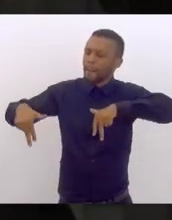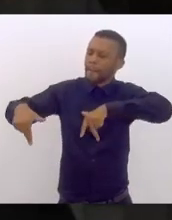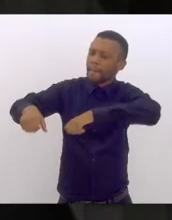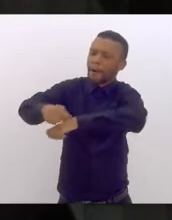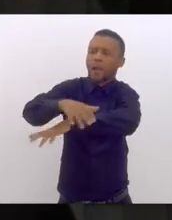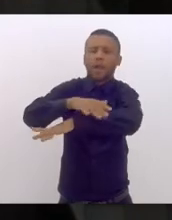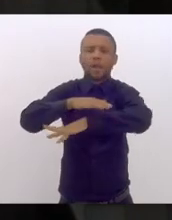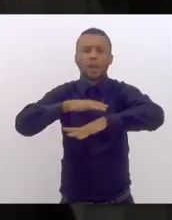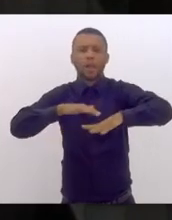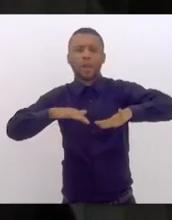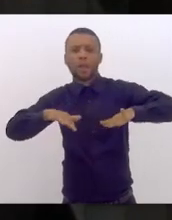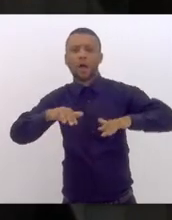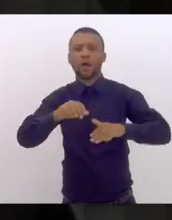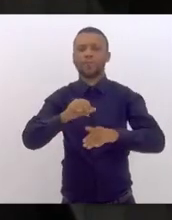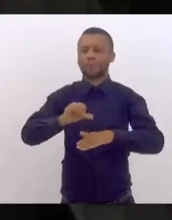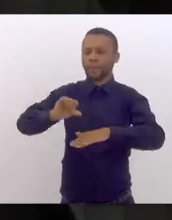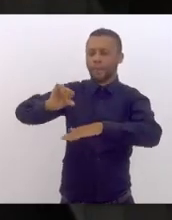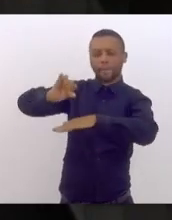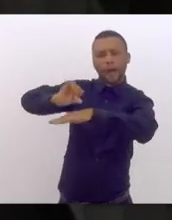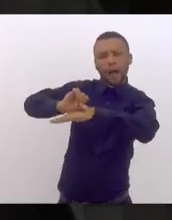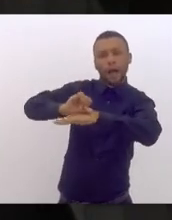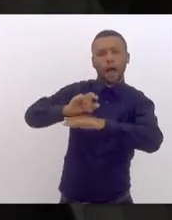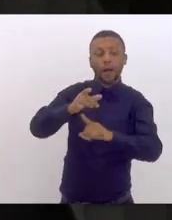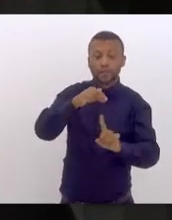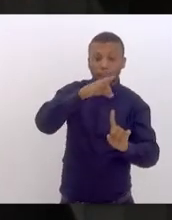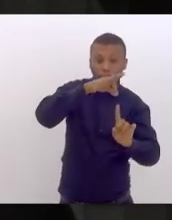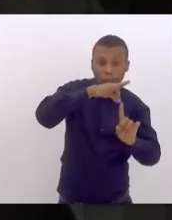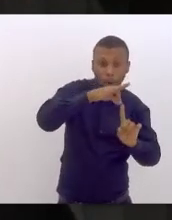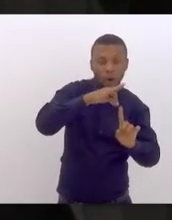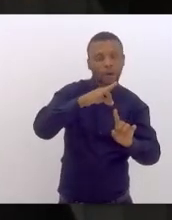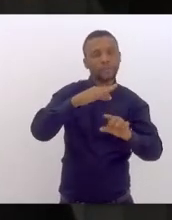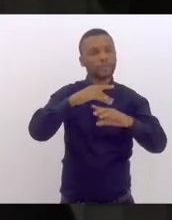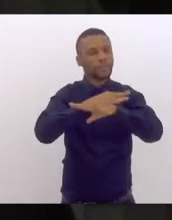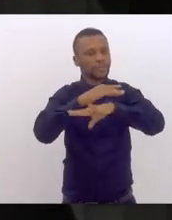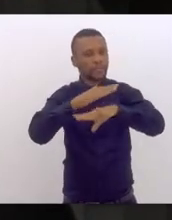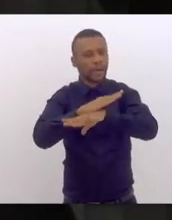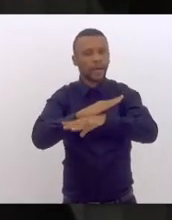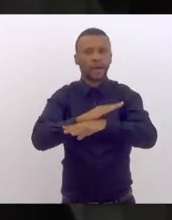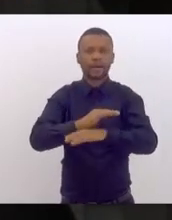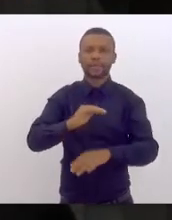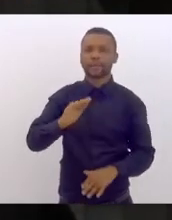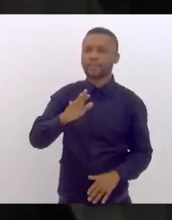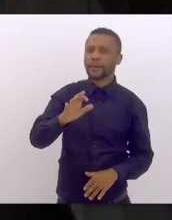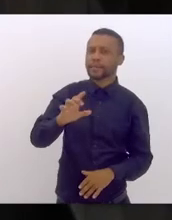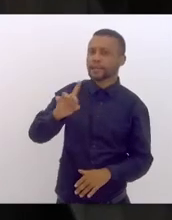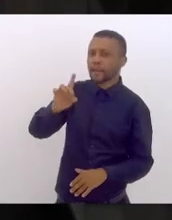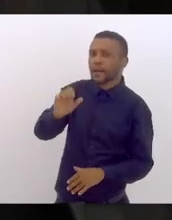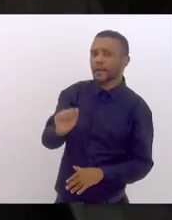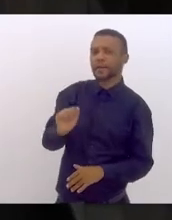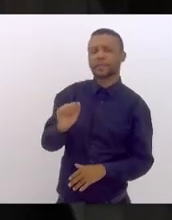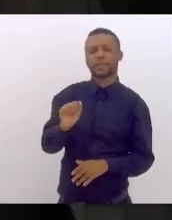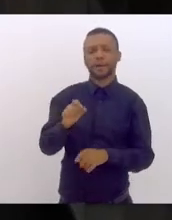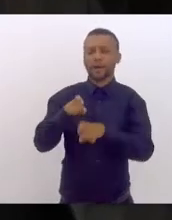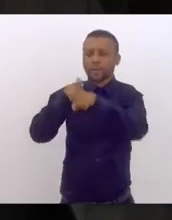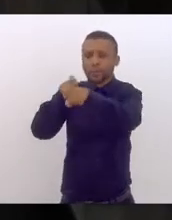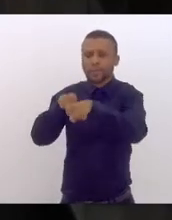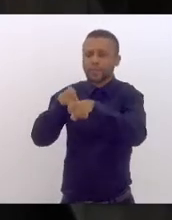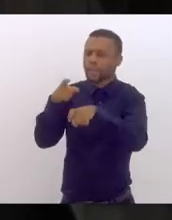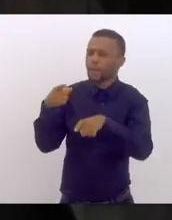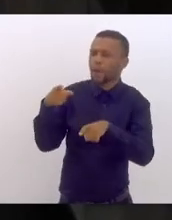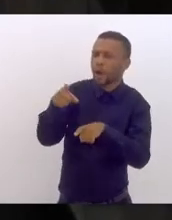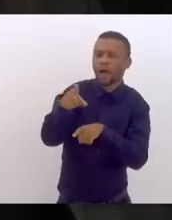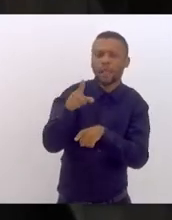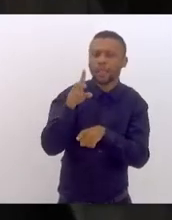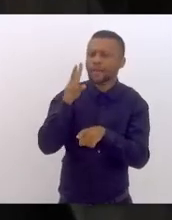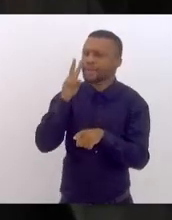tradição tanto da cidade quanto da Baixada quanto do interior O que você mais se